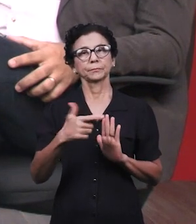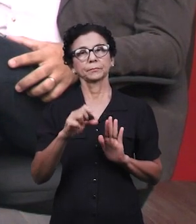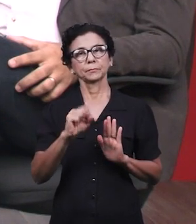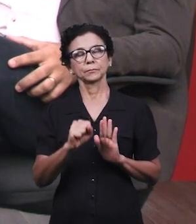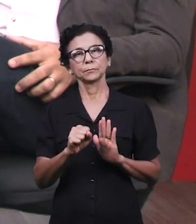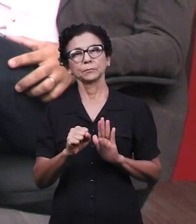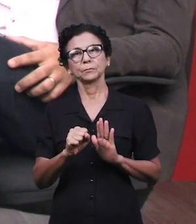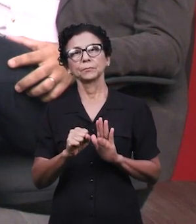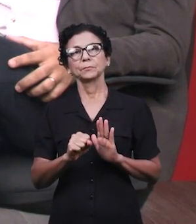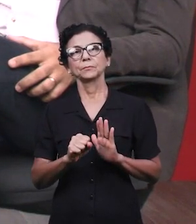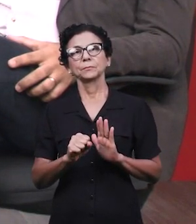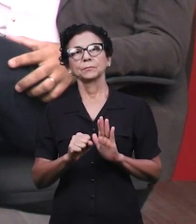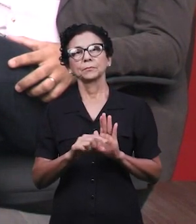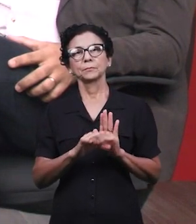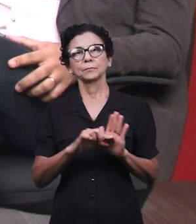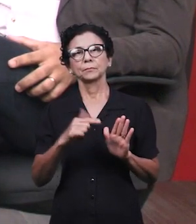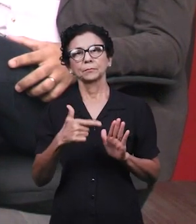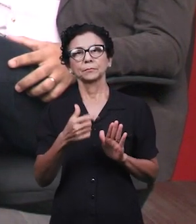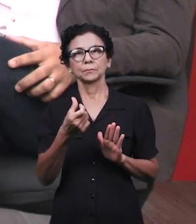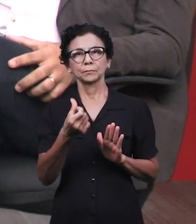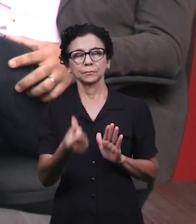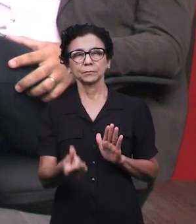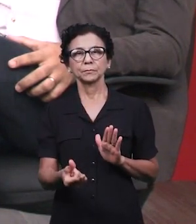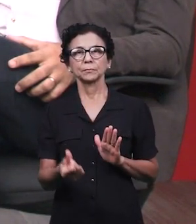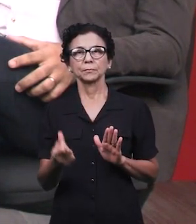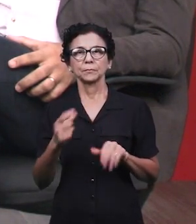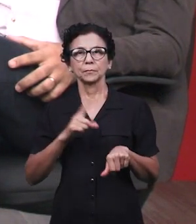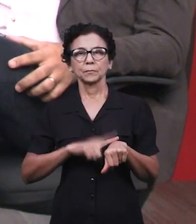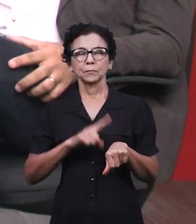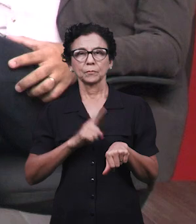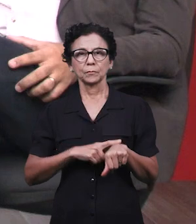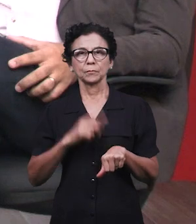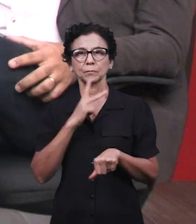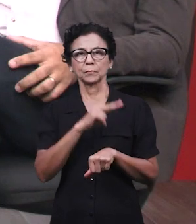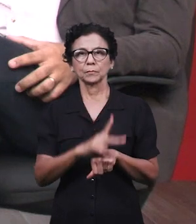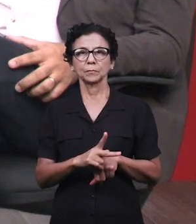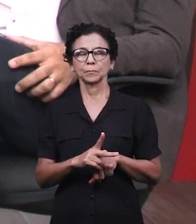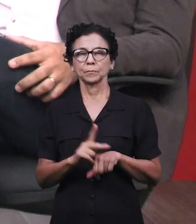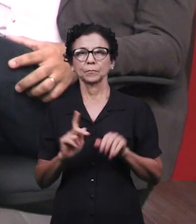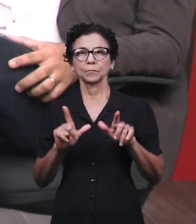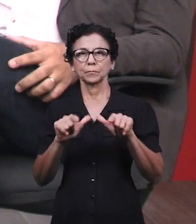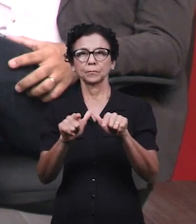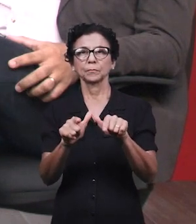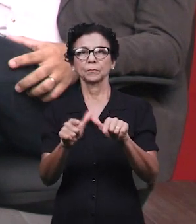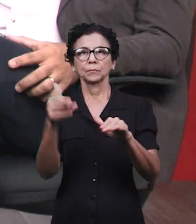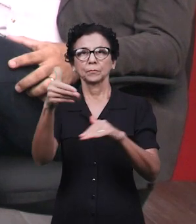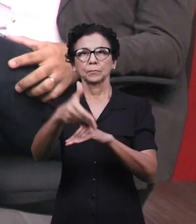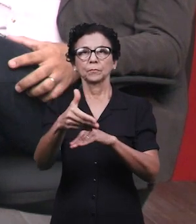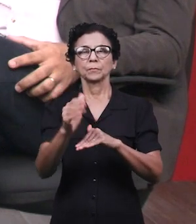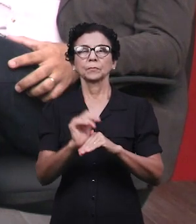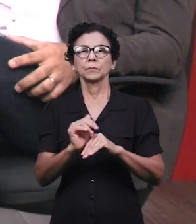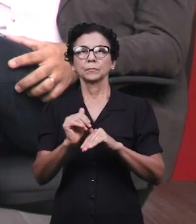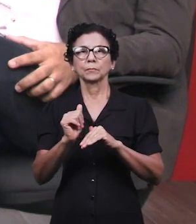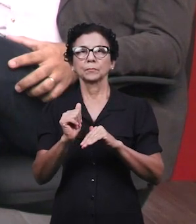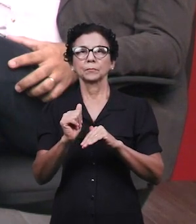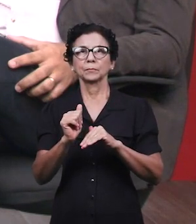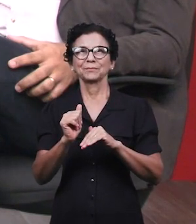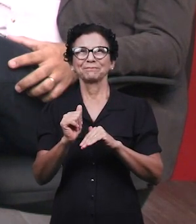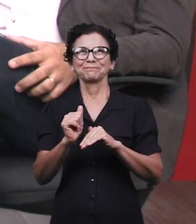chega em Roma. Isso aqui é só um flash para o próximo capítulo.